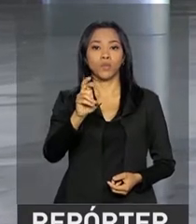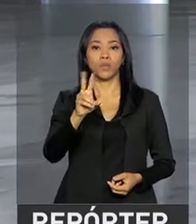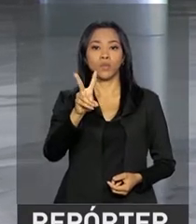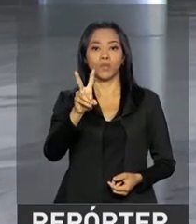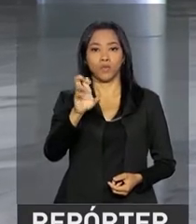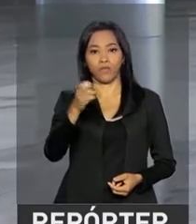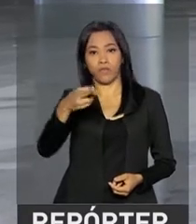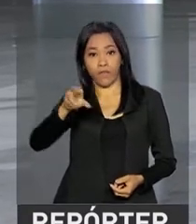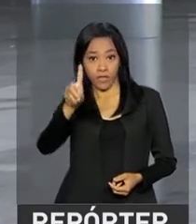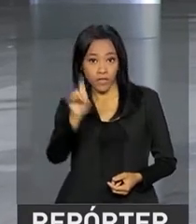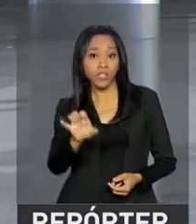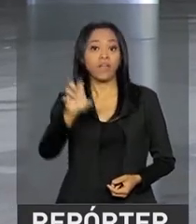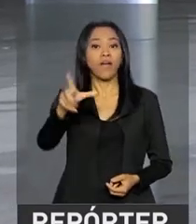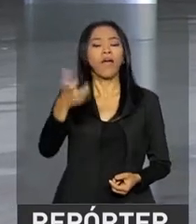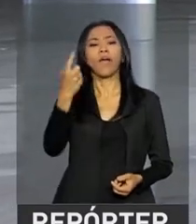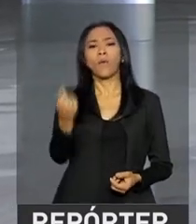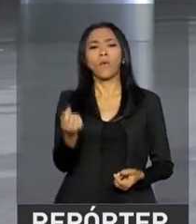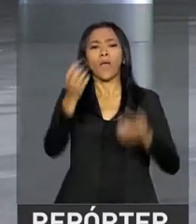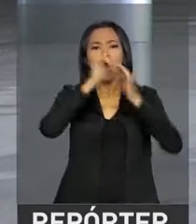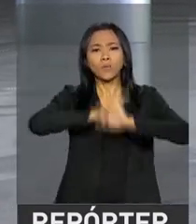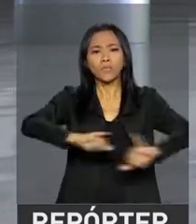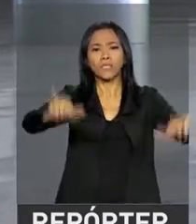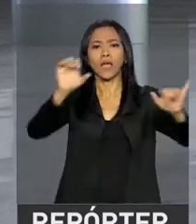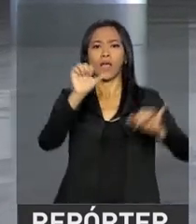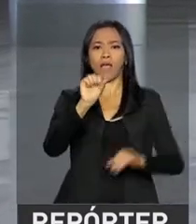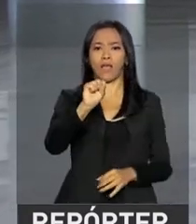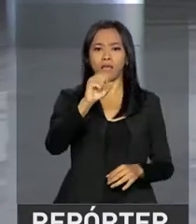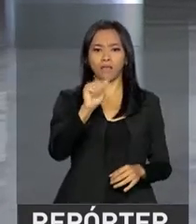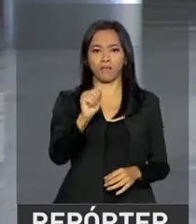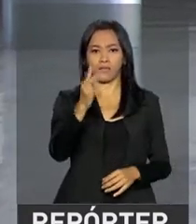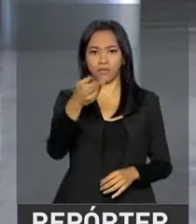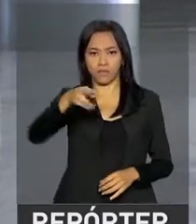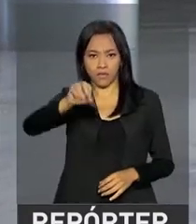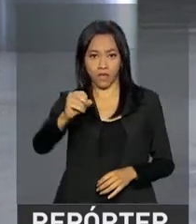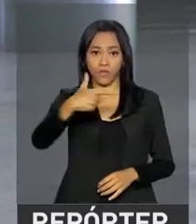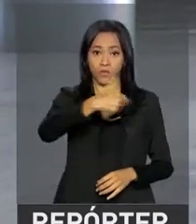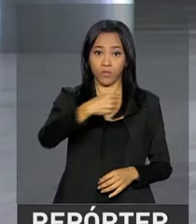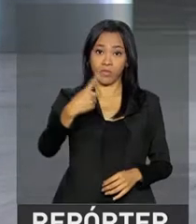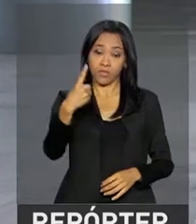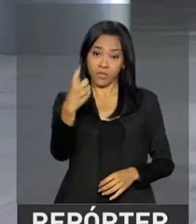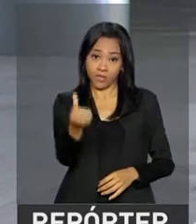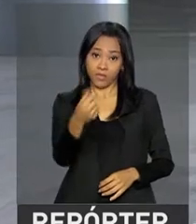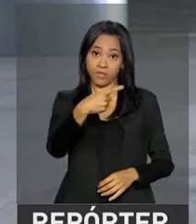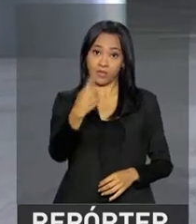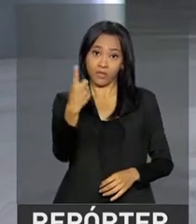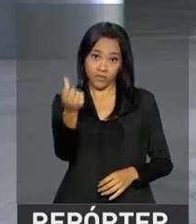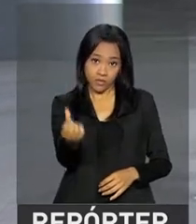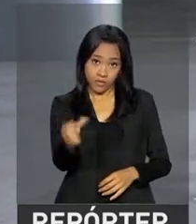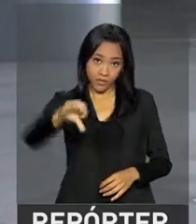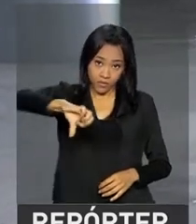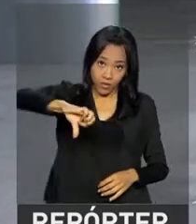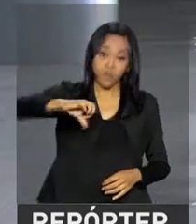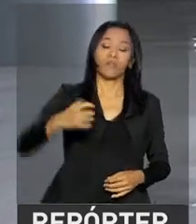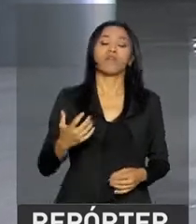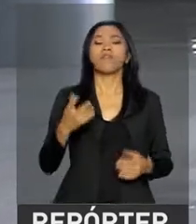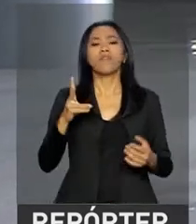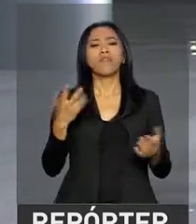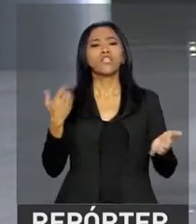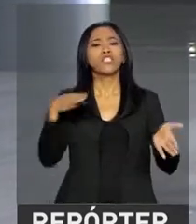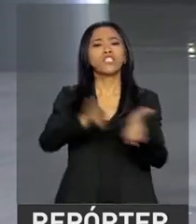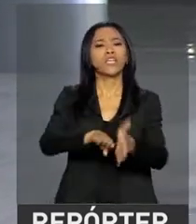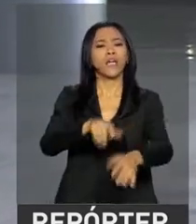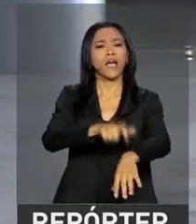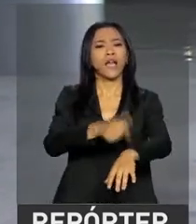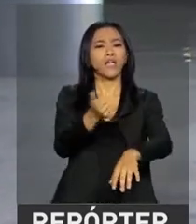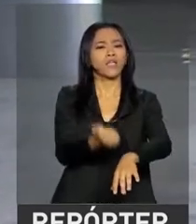da safra 2018 2019 o retorno do presente a brasília será um meio dia com chegada prevista para meio